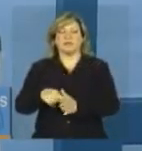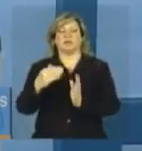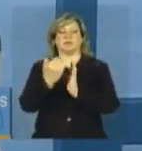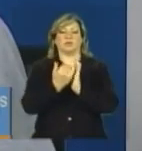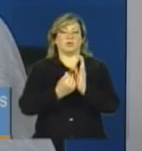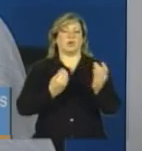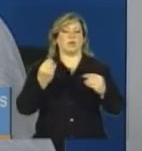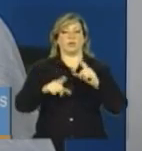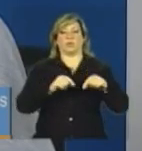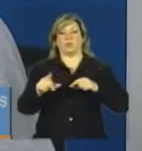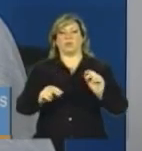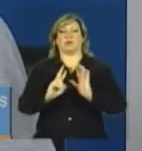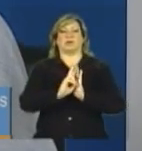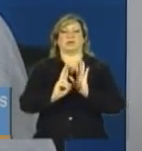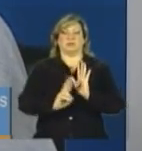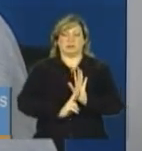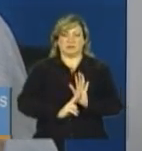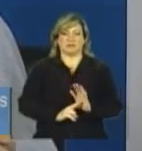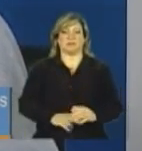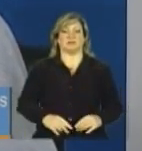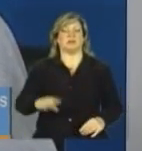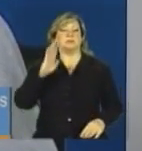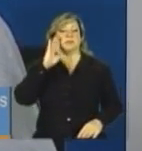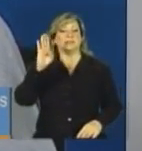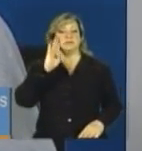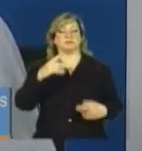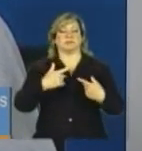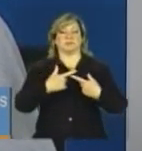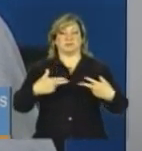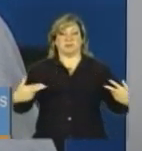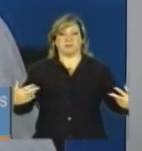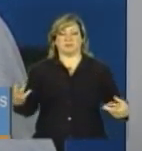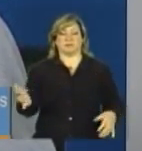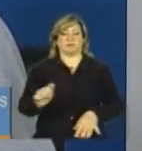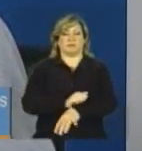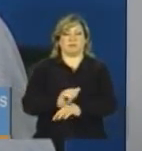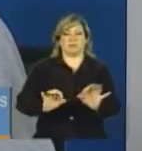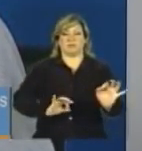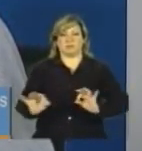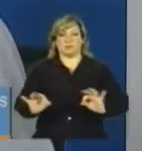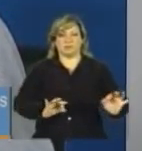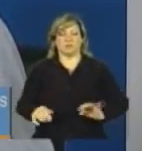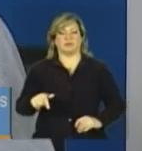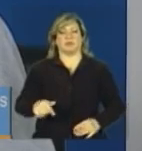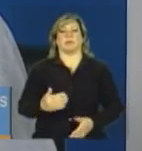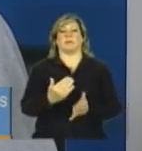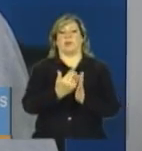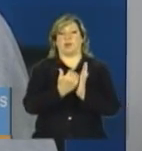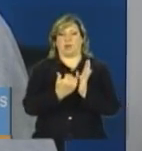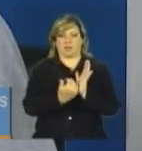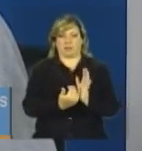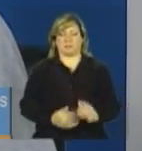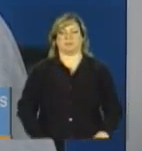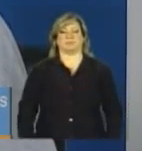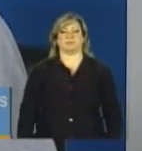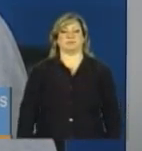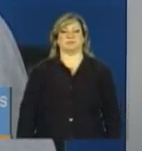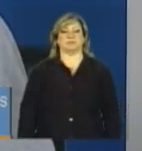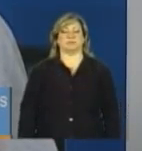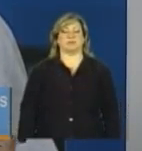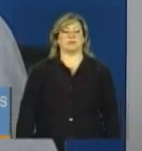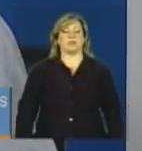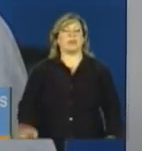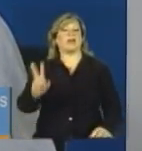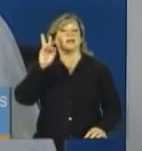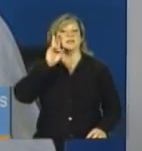programa, definimos as regras, né? As principais, as grandes estratégias, grandes regras do do programa. Eh, em relação